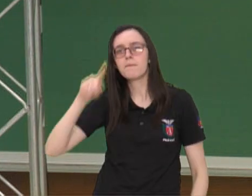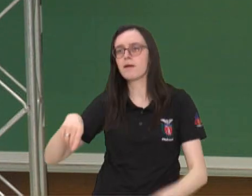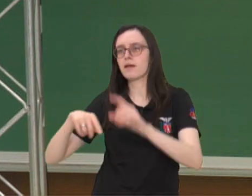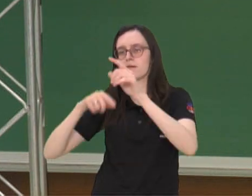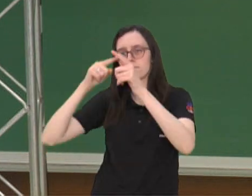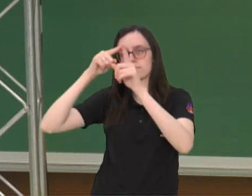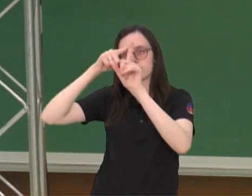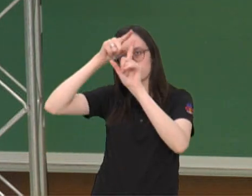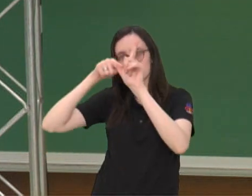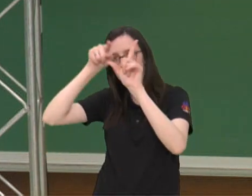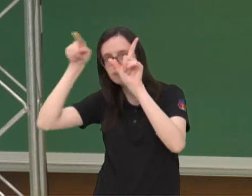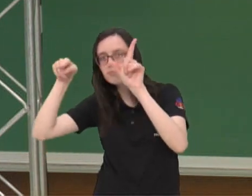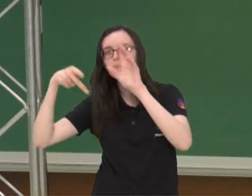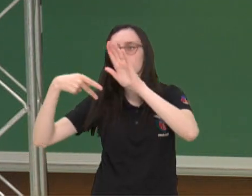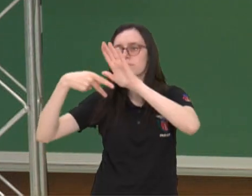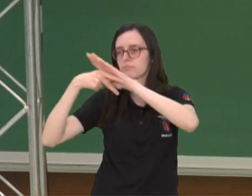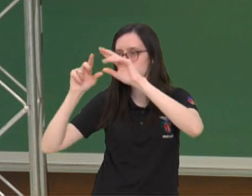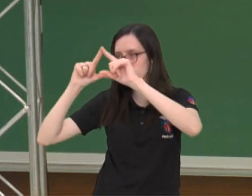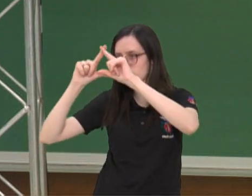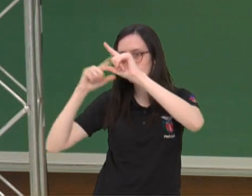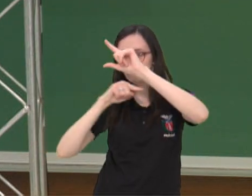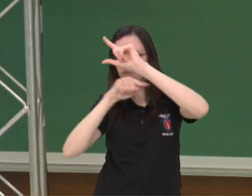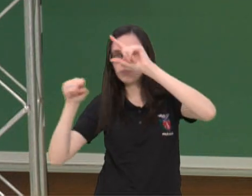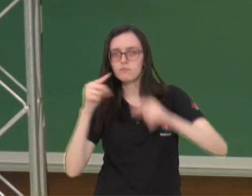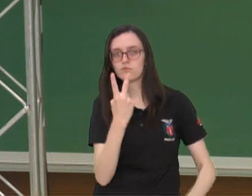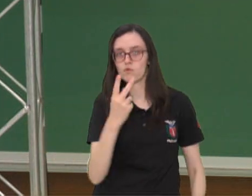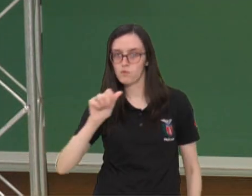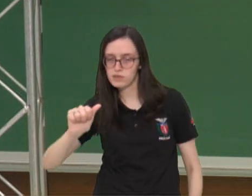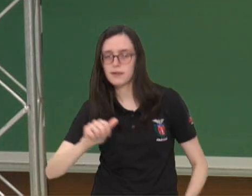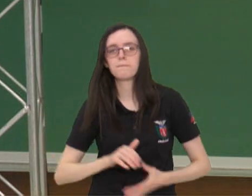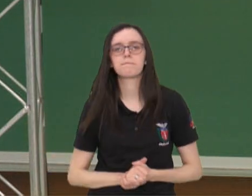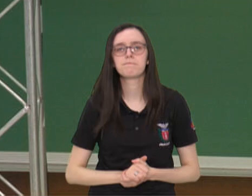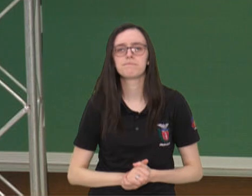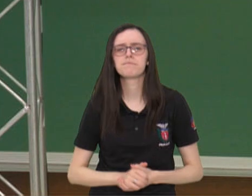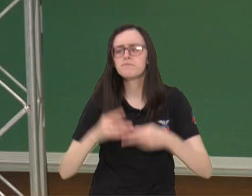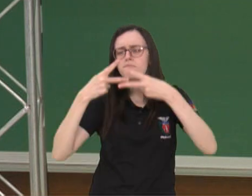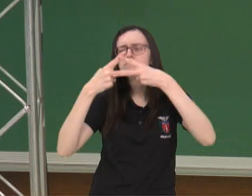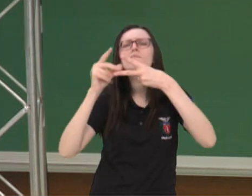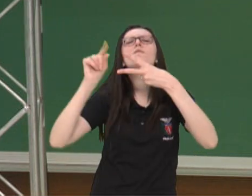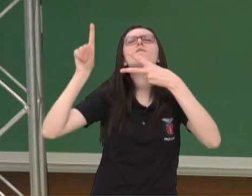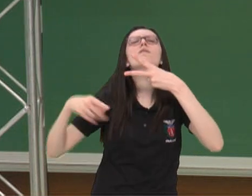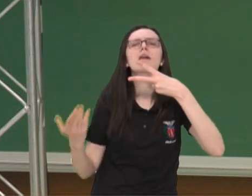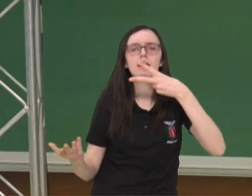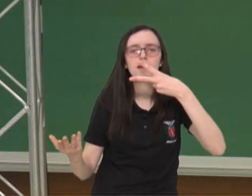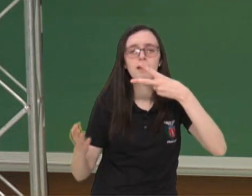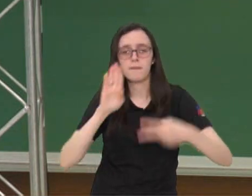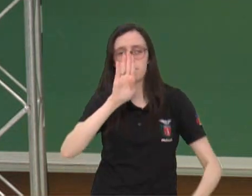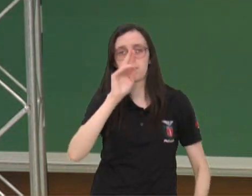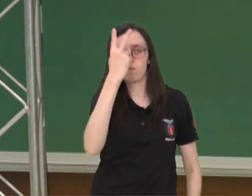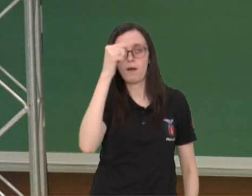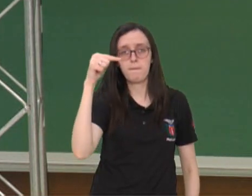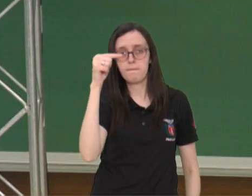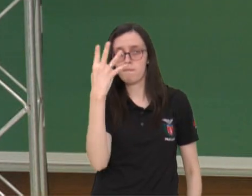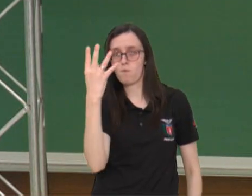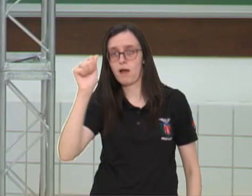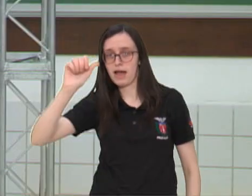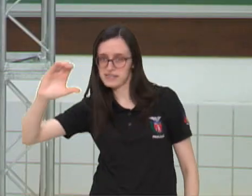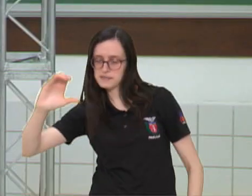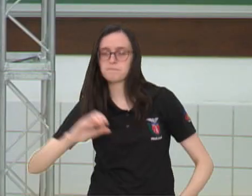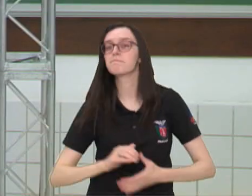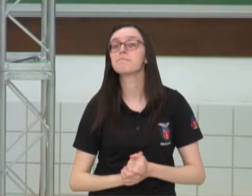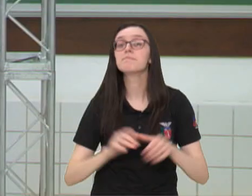2a. Esse delta, não pode esquecer, é b ao quadrado menos 4ac. E o